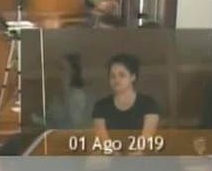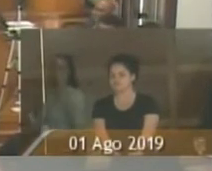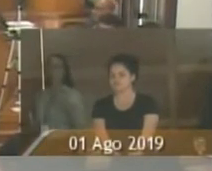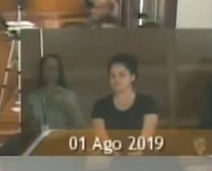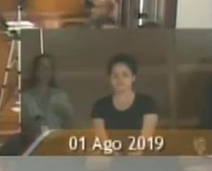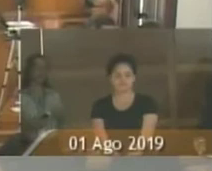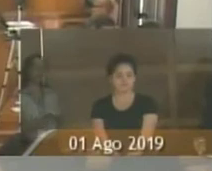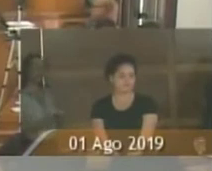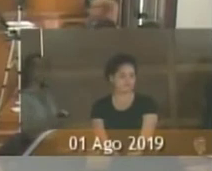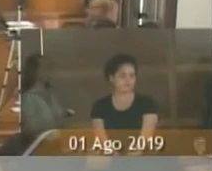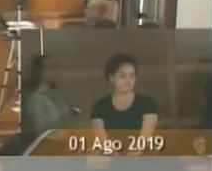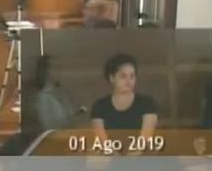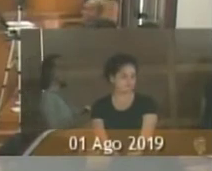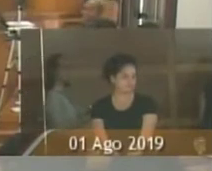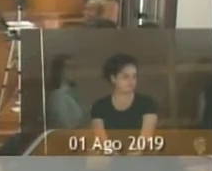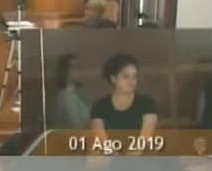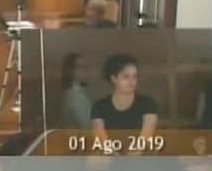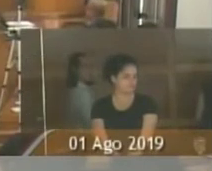Tite, por gentileza.